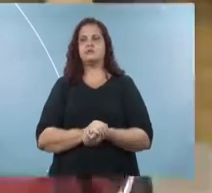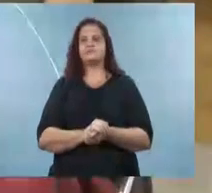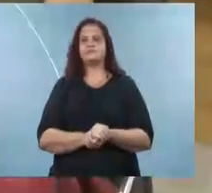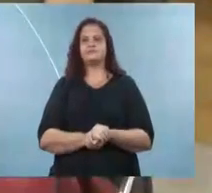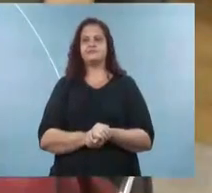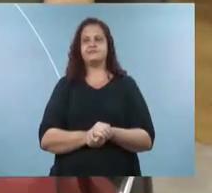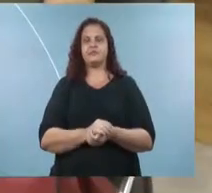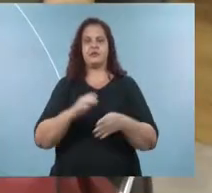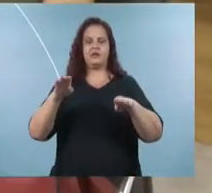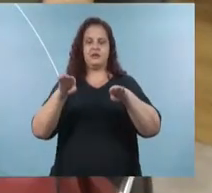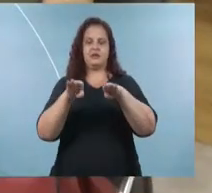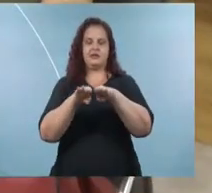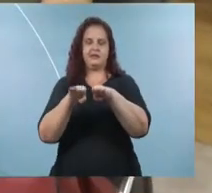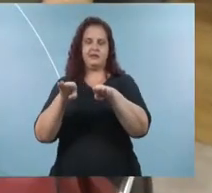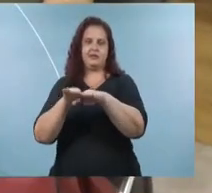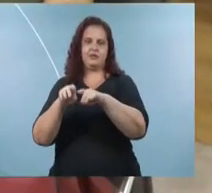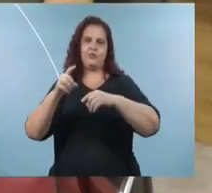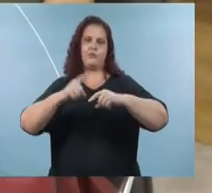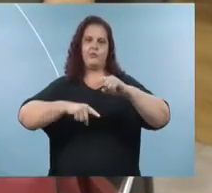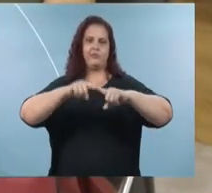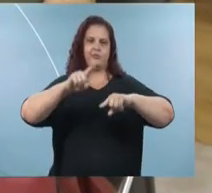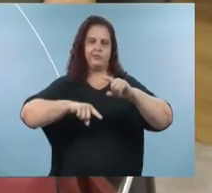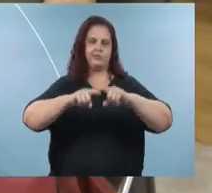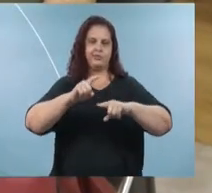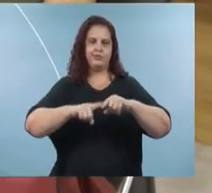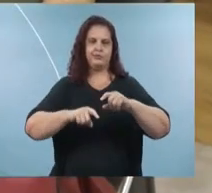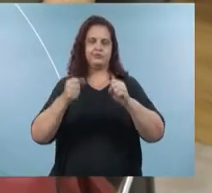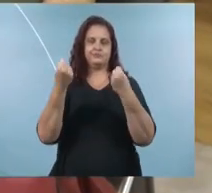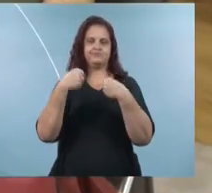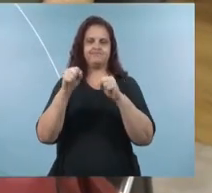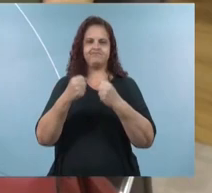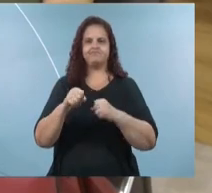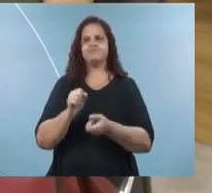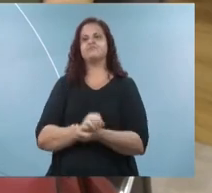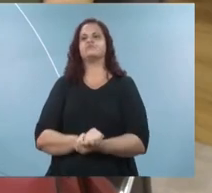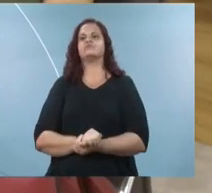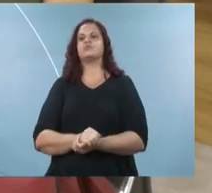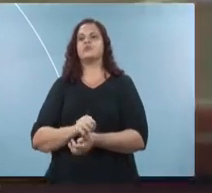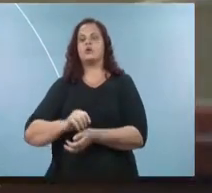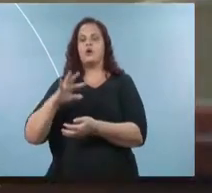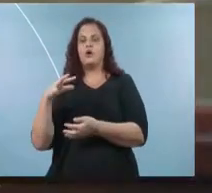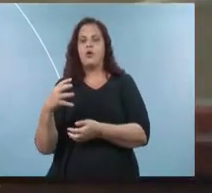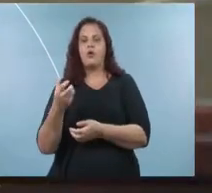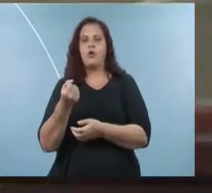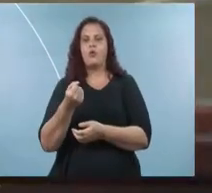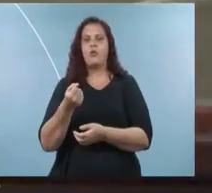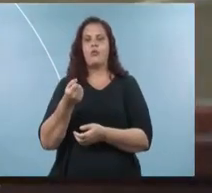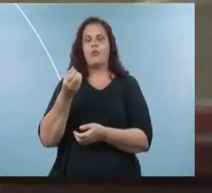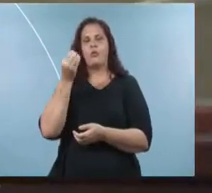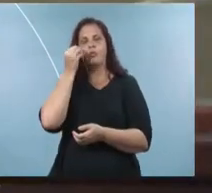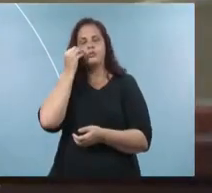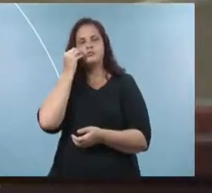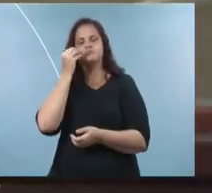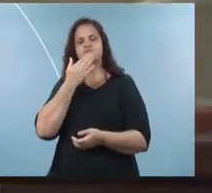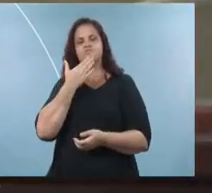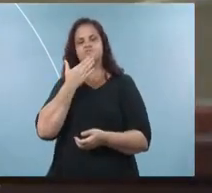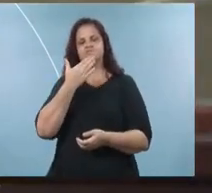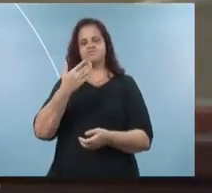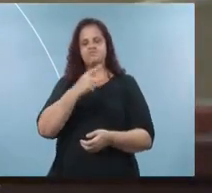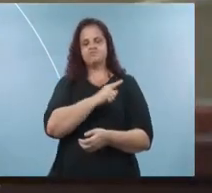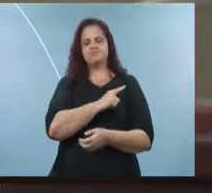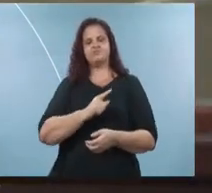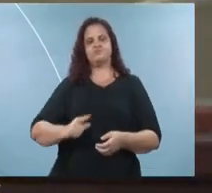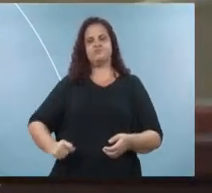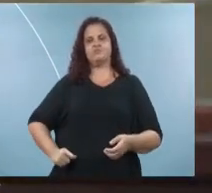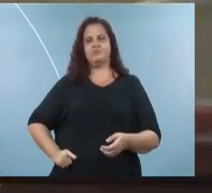produtos industrializados. Por isso, eu quero aproveitar esta oportunidade para pedir que os